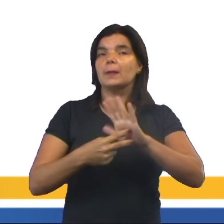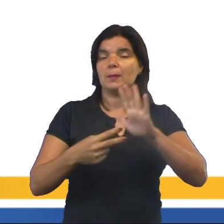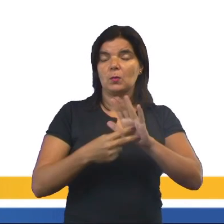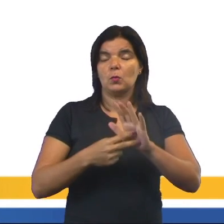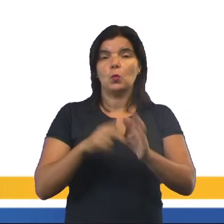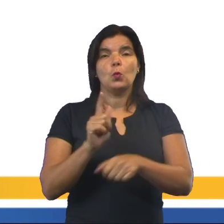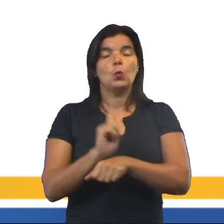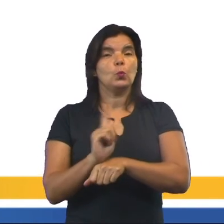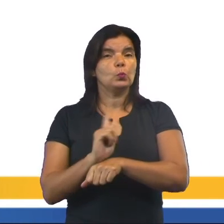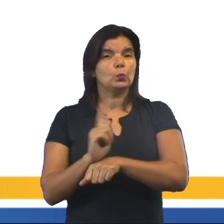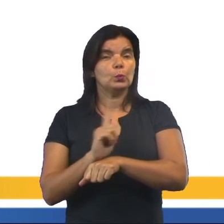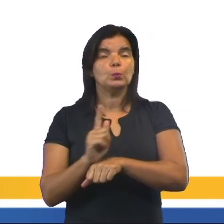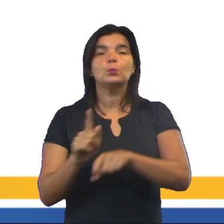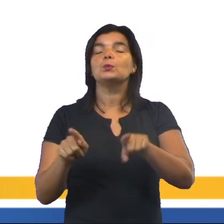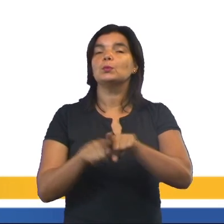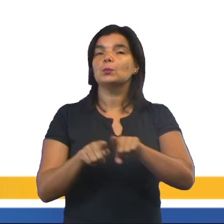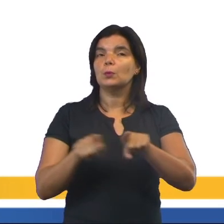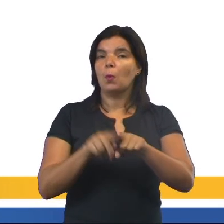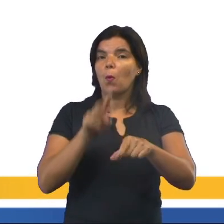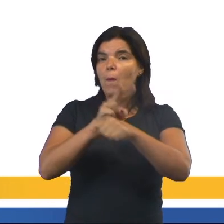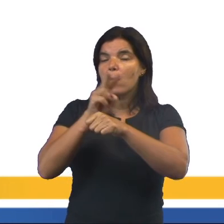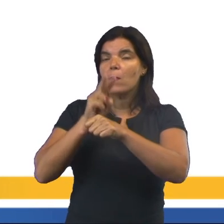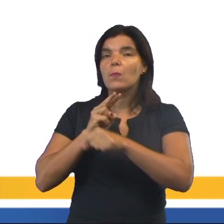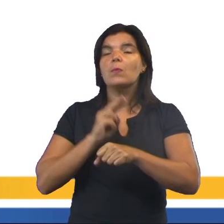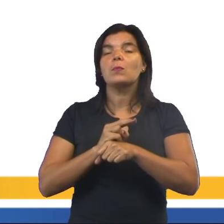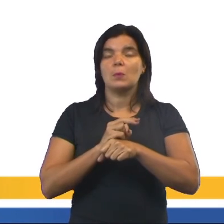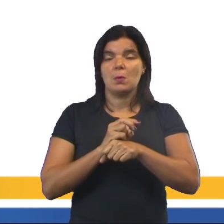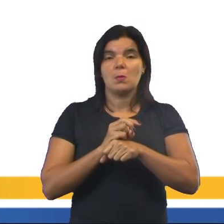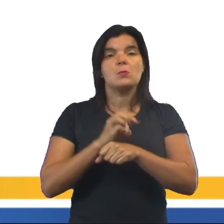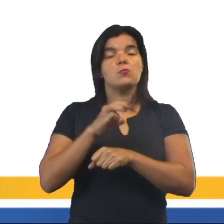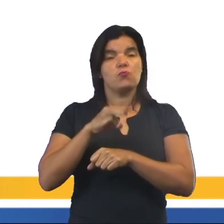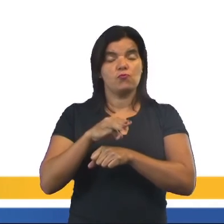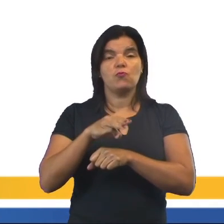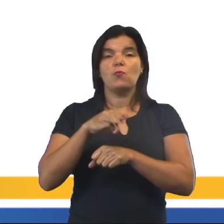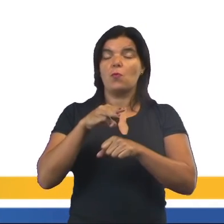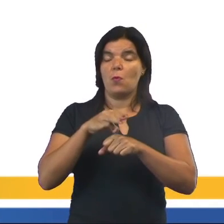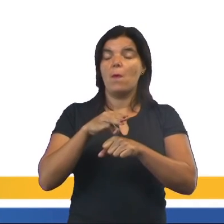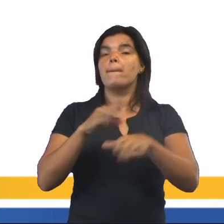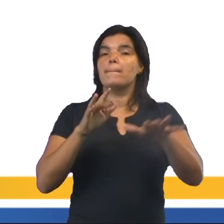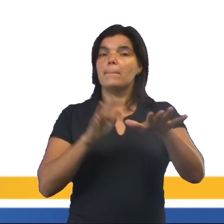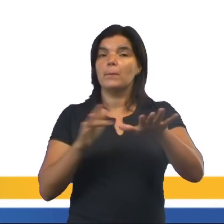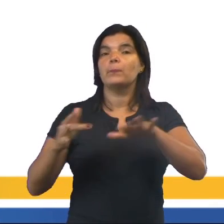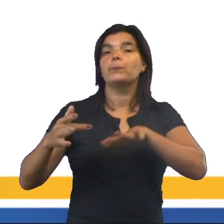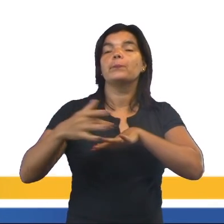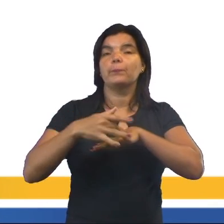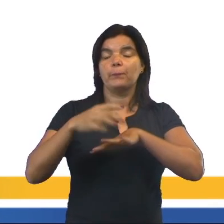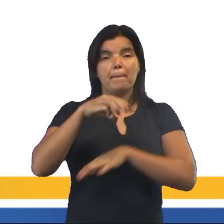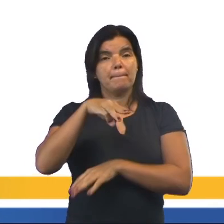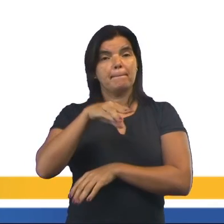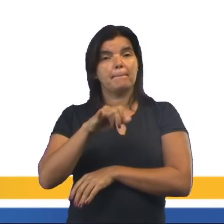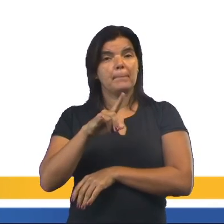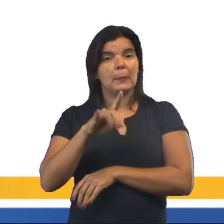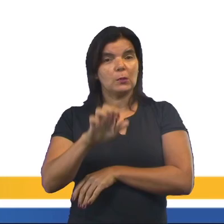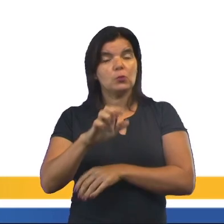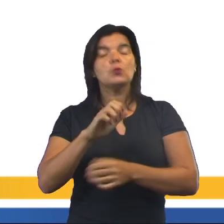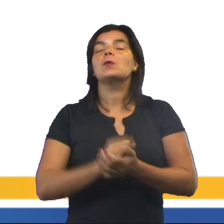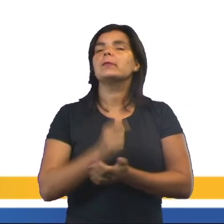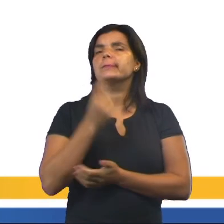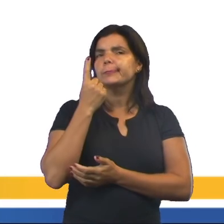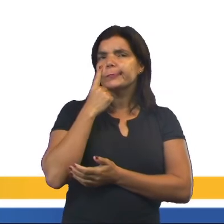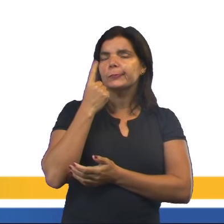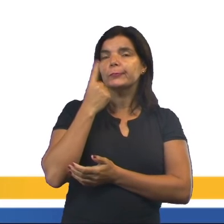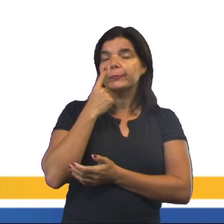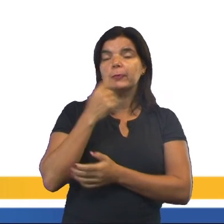os gerentes que cuidam da parte de mídia das empresas. E aí a gente sabe que hoje nós